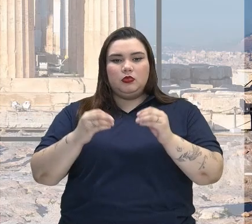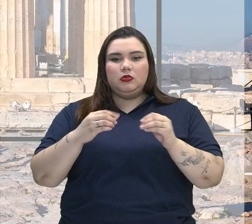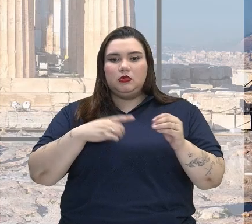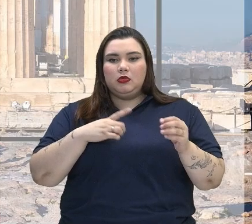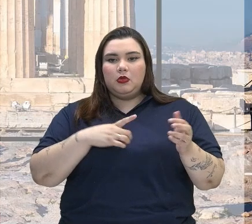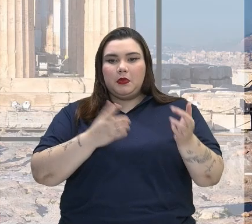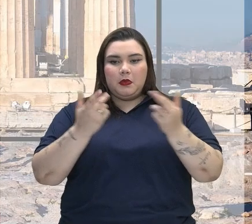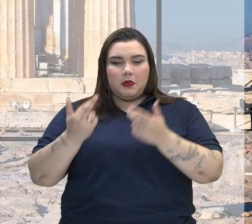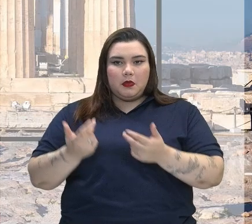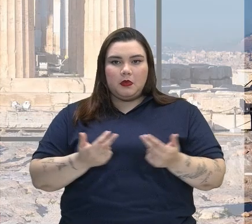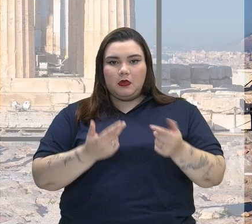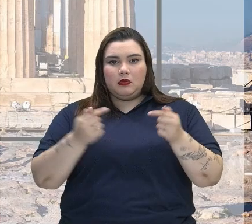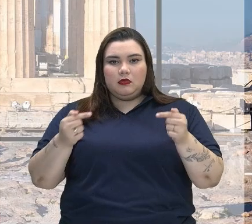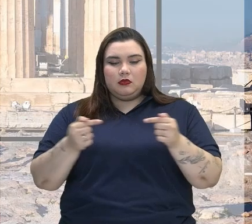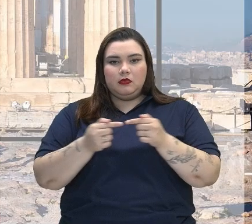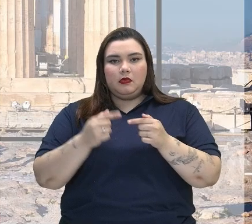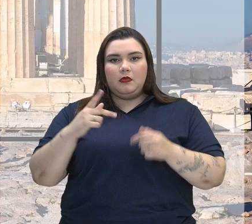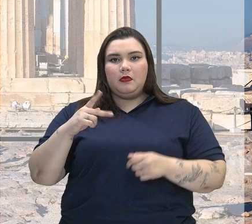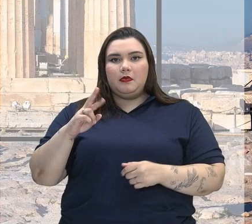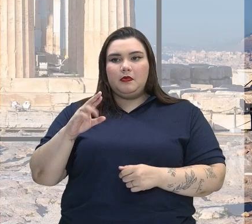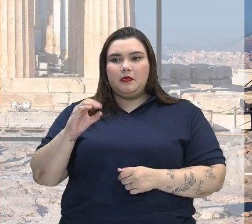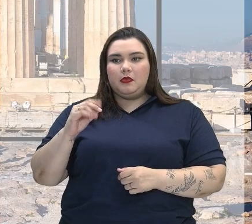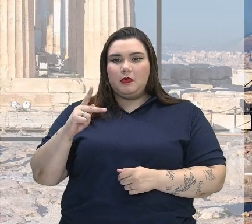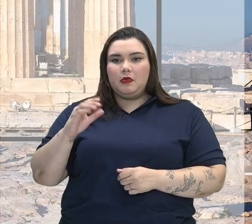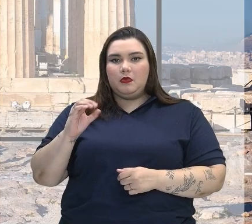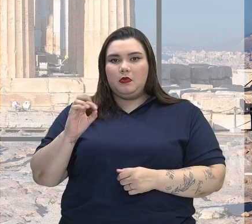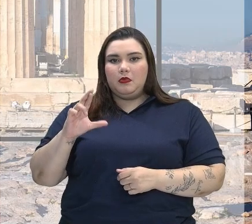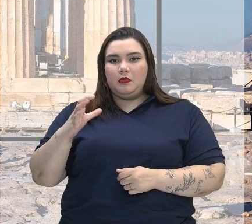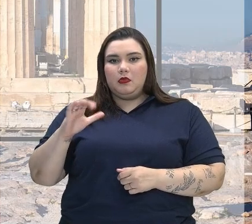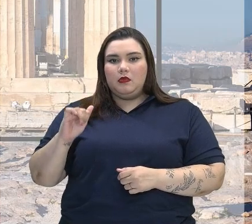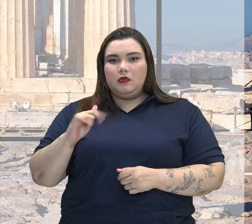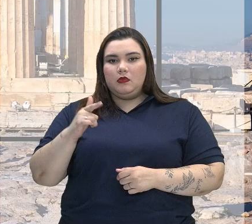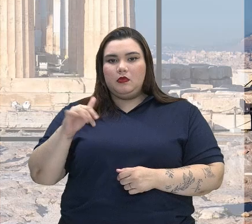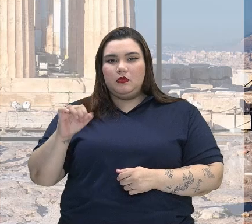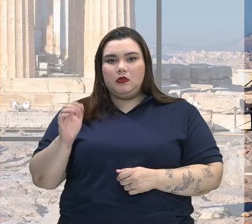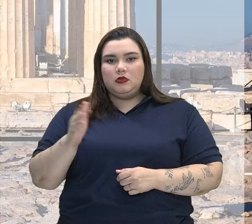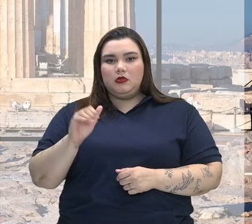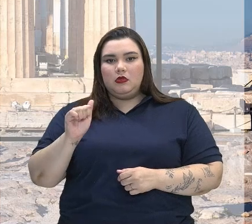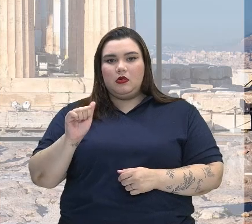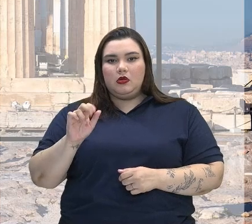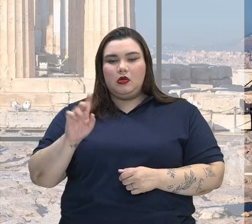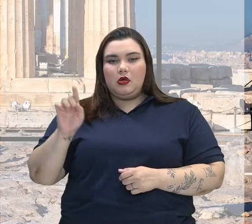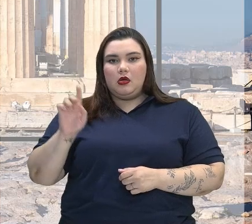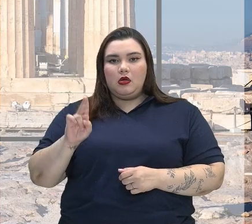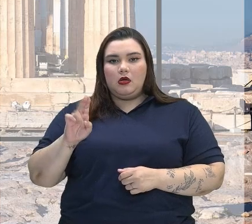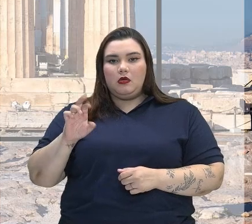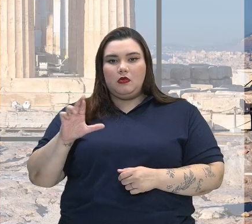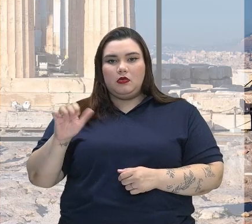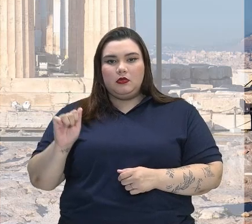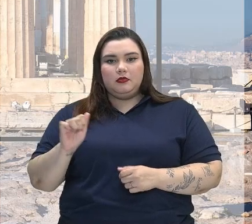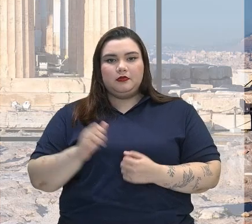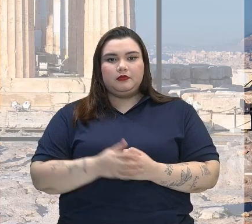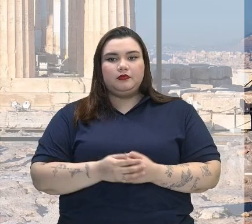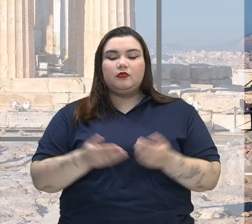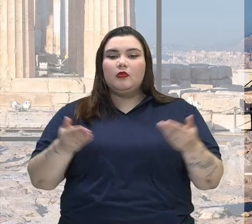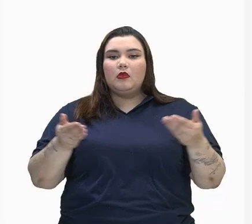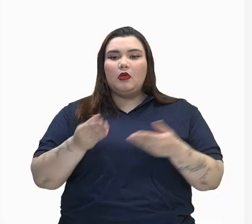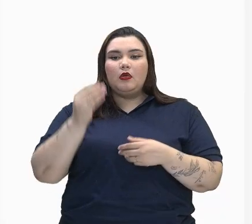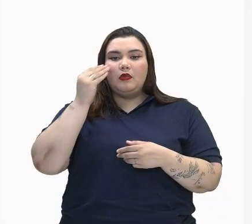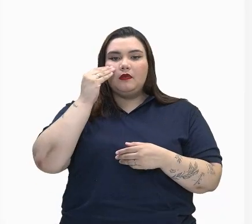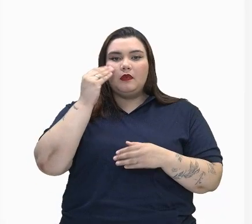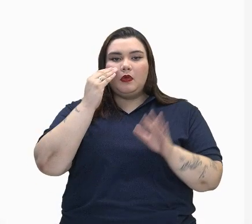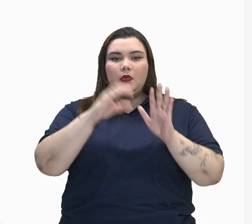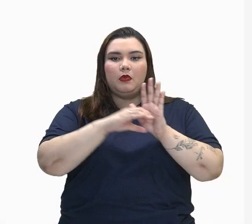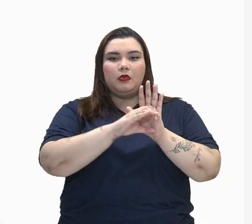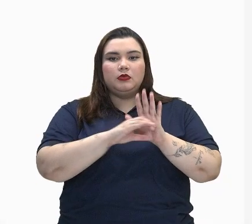essa proporção, chamada proporção áurea, tá certo? Então, vamos então ao conceito